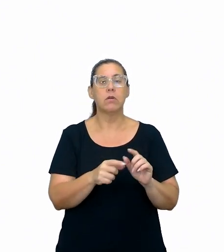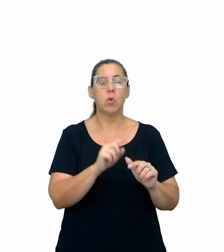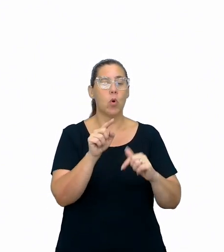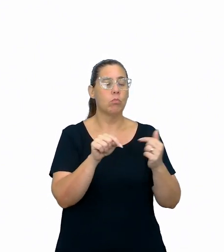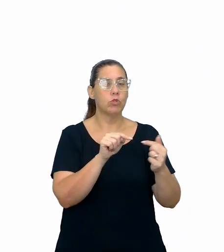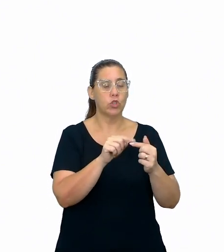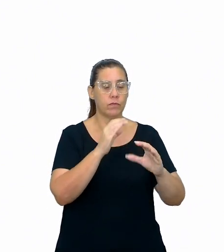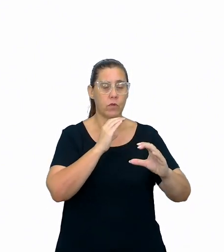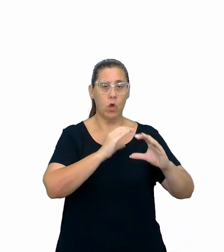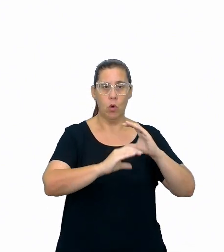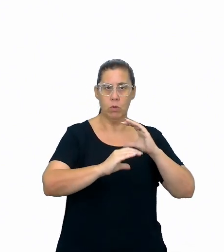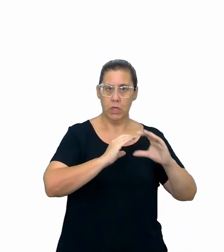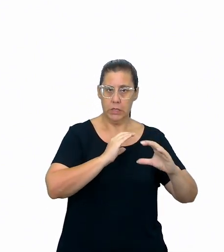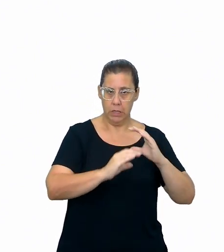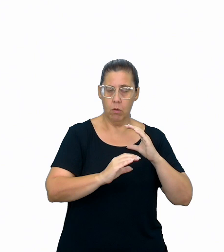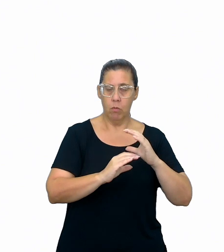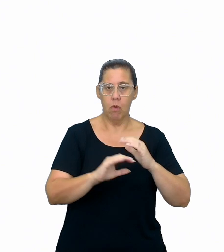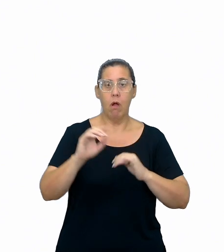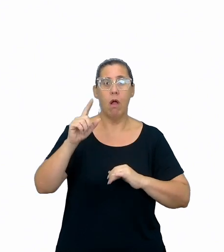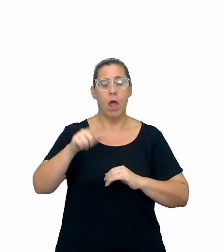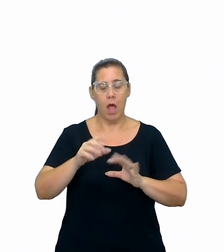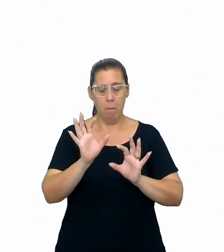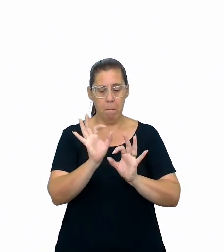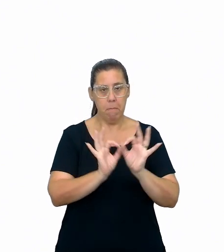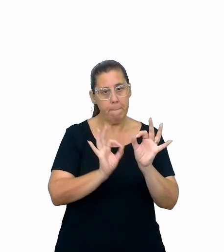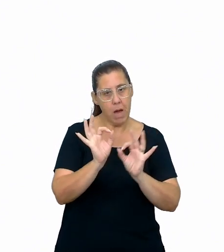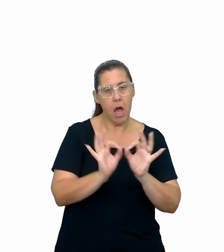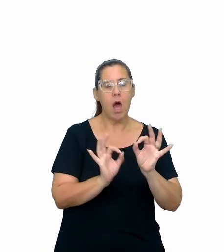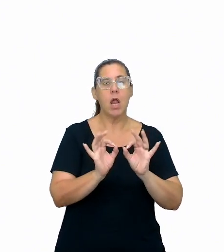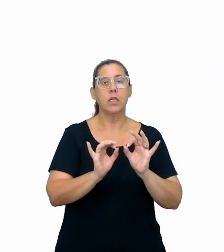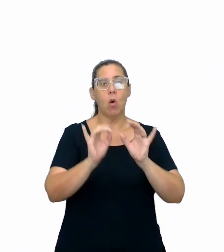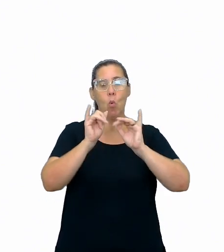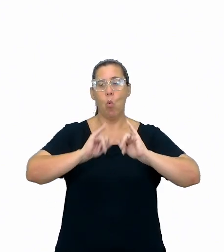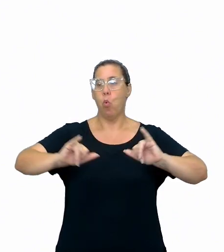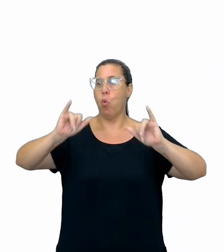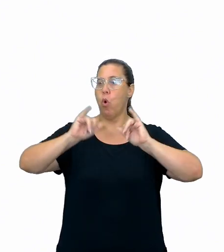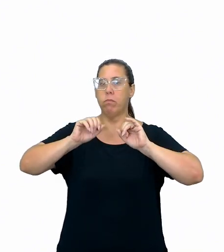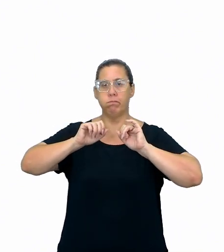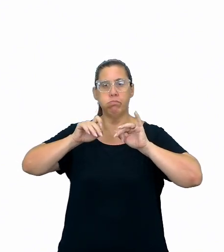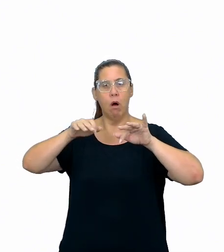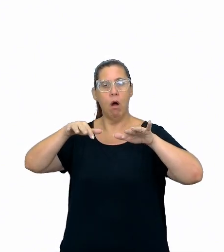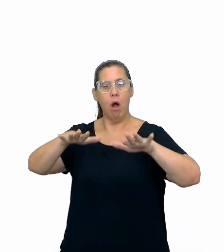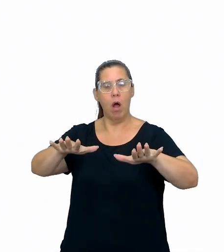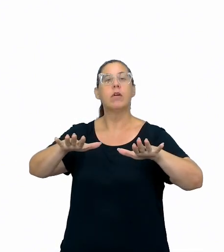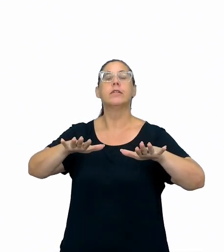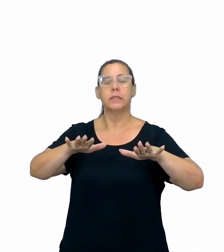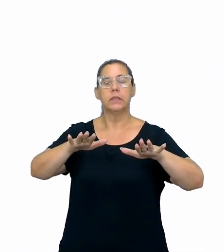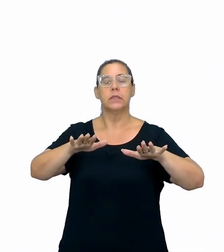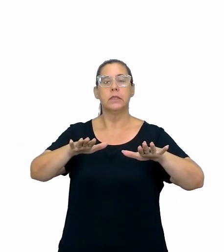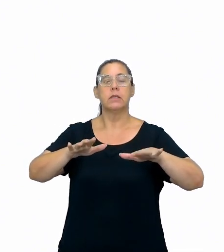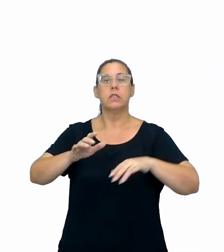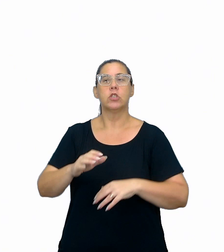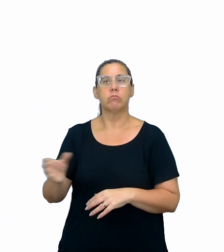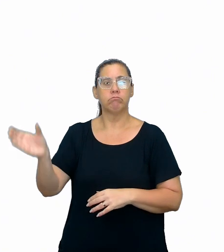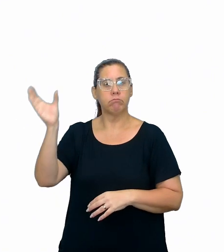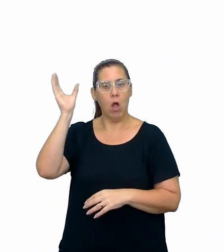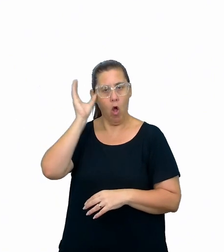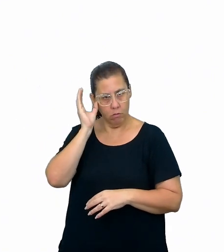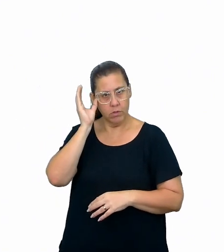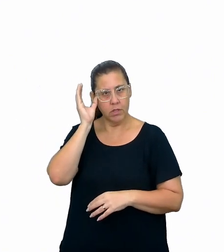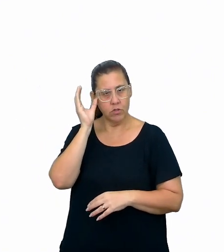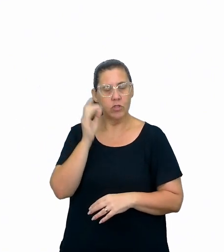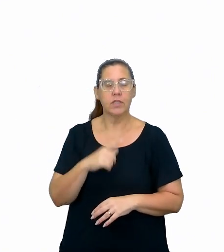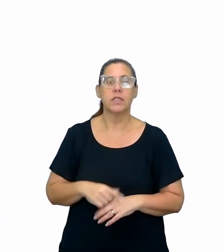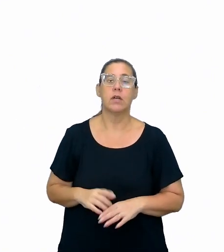propósito comunicativo, então, é a elaboração e a divulgação de uma campanha de conscientização. Então,